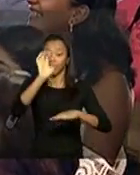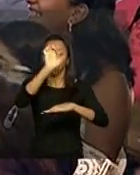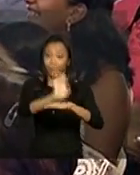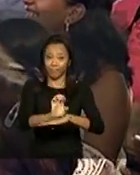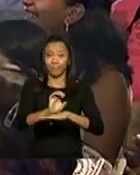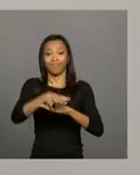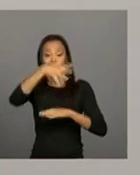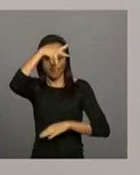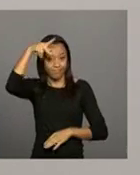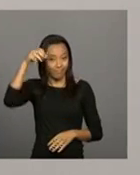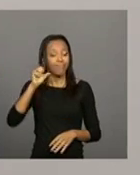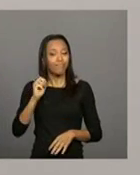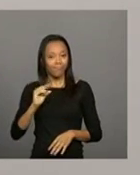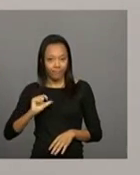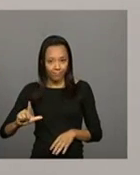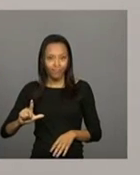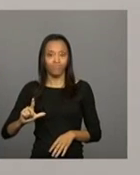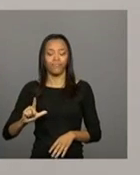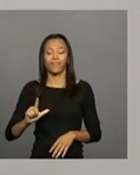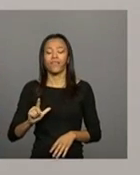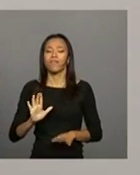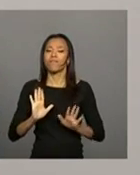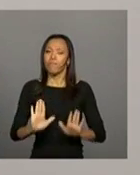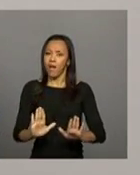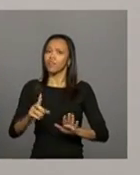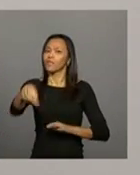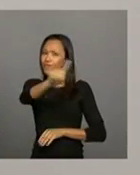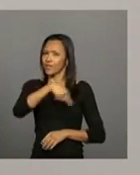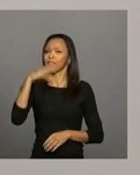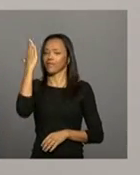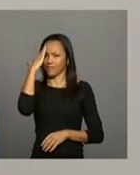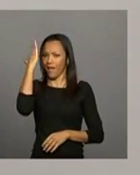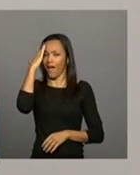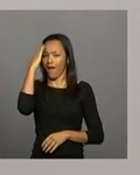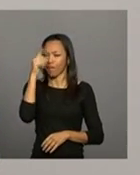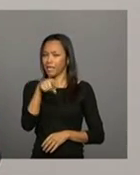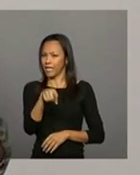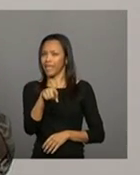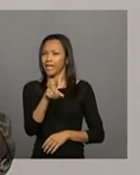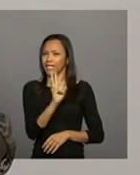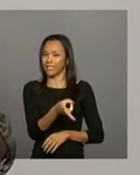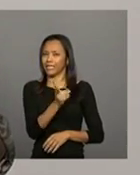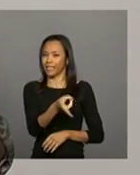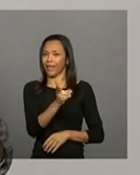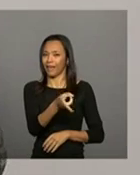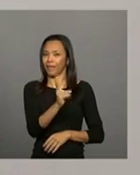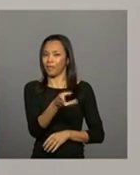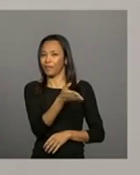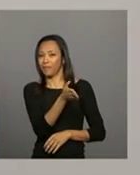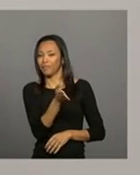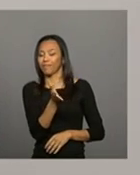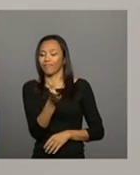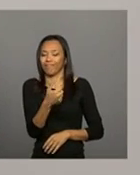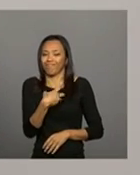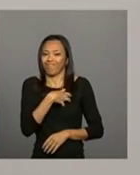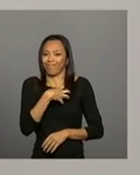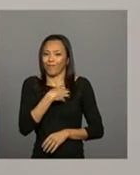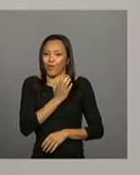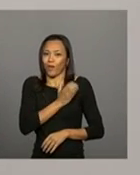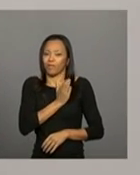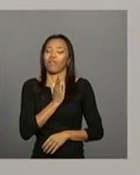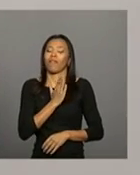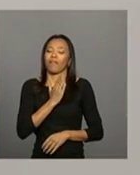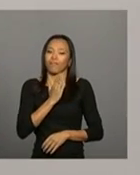sul-mato-grossense de residência, mas vocês sabem que ele se dizia pantaneiro do coração e